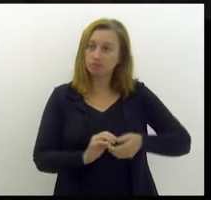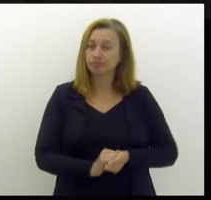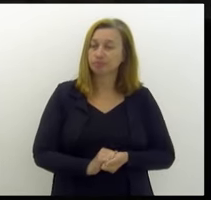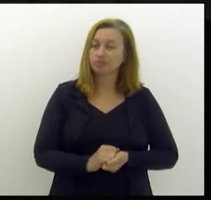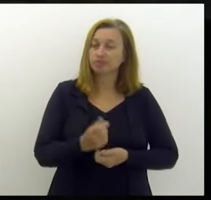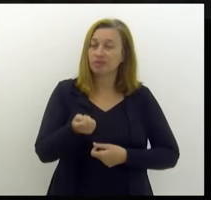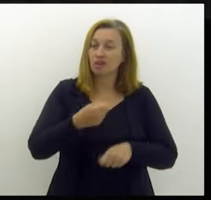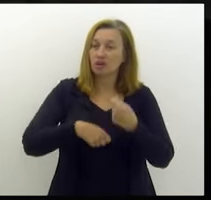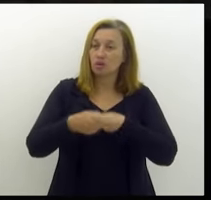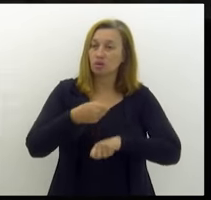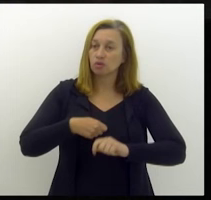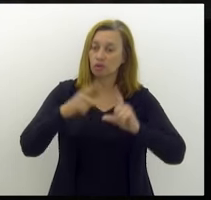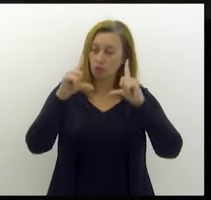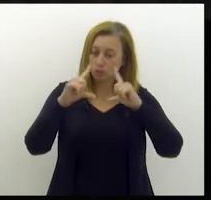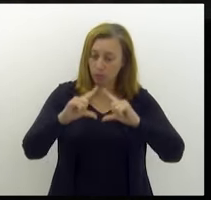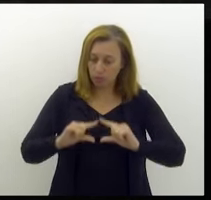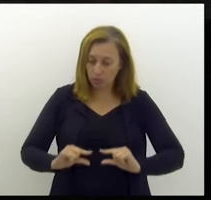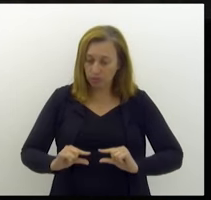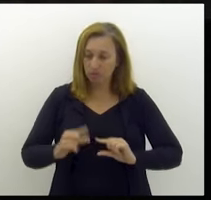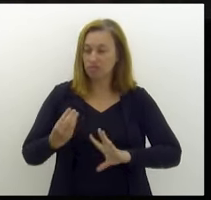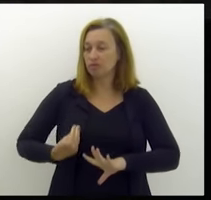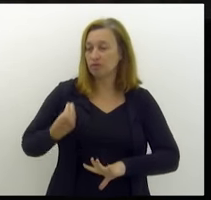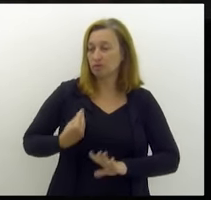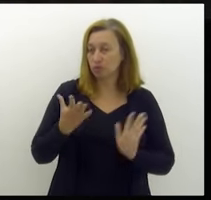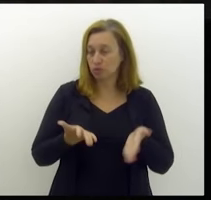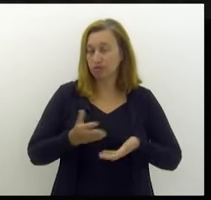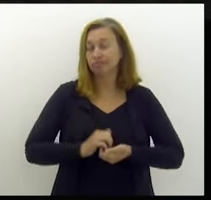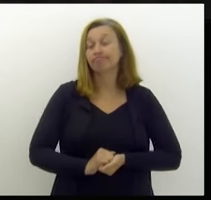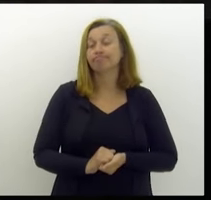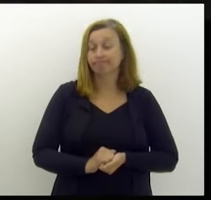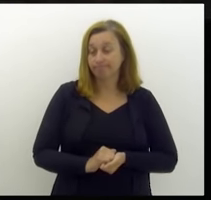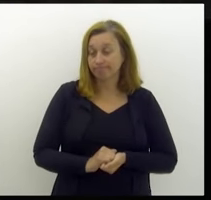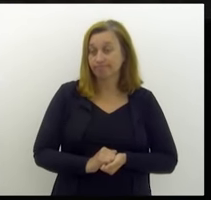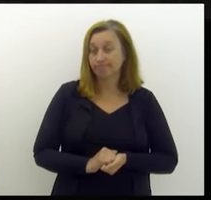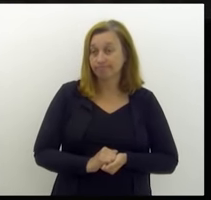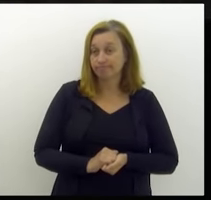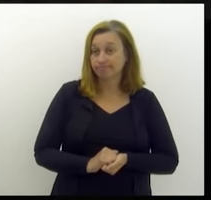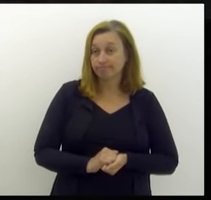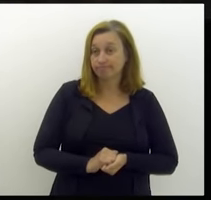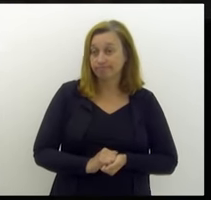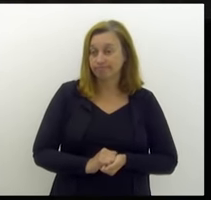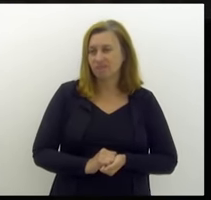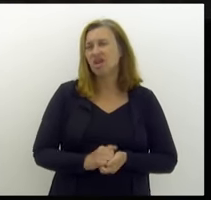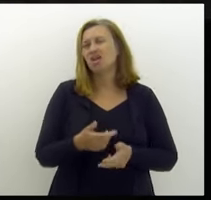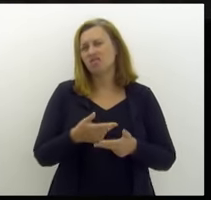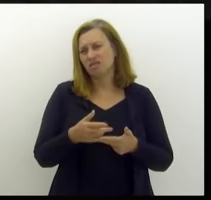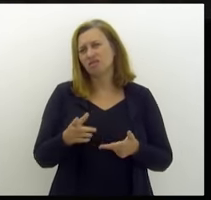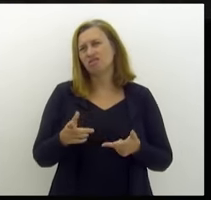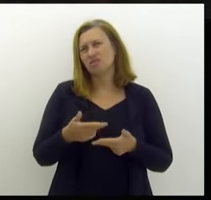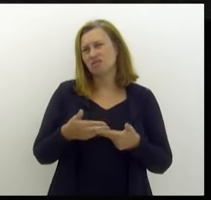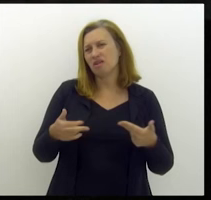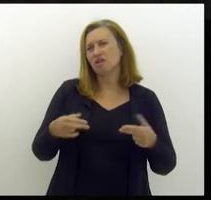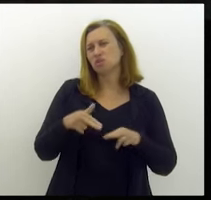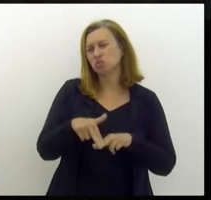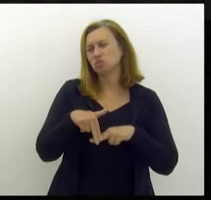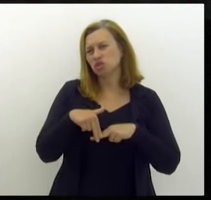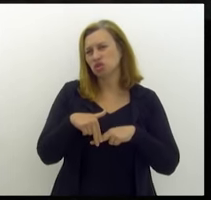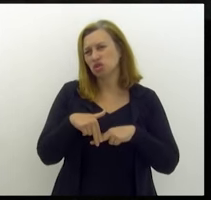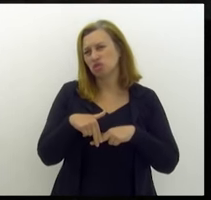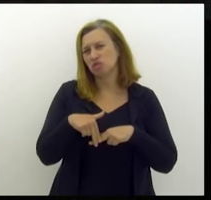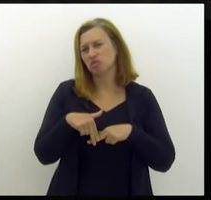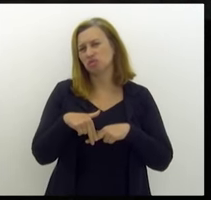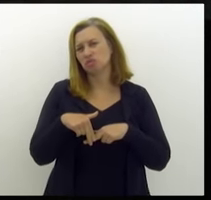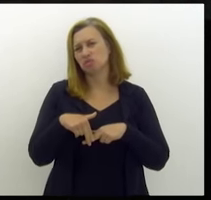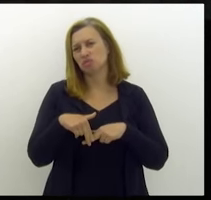economia Fluminense que nós vivemos hoje é óbvio que há fatores externos impactando as contas